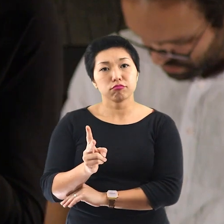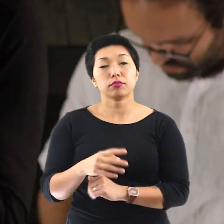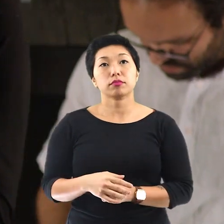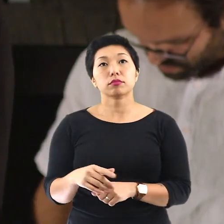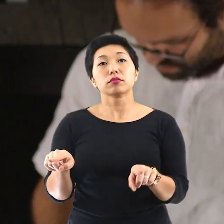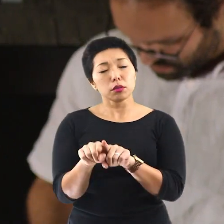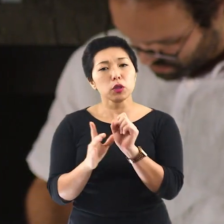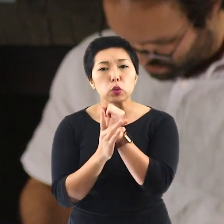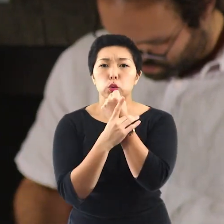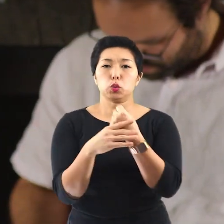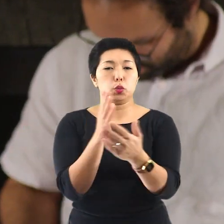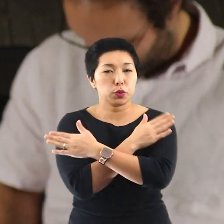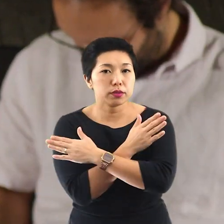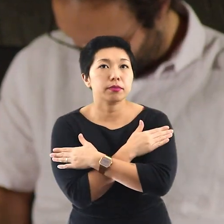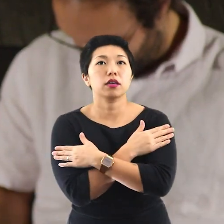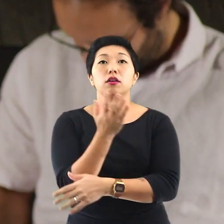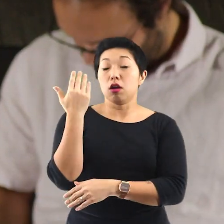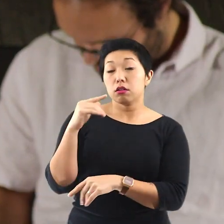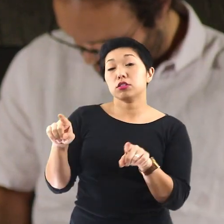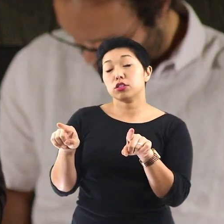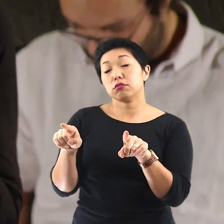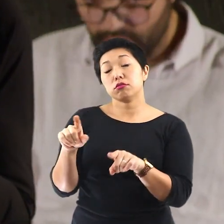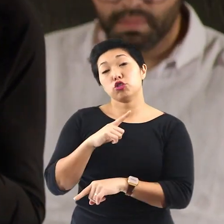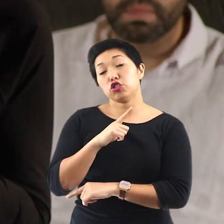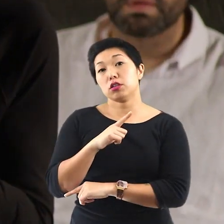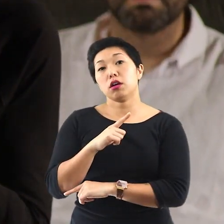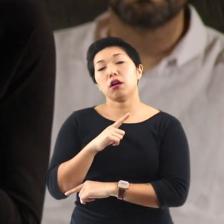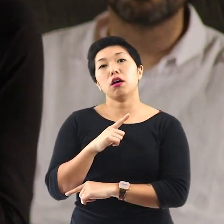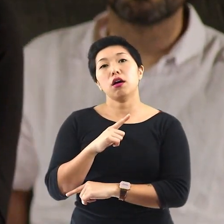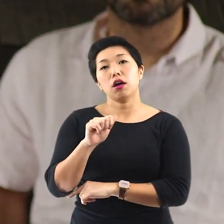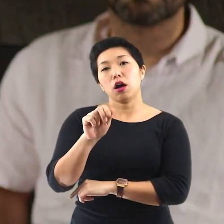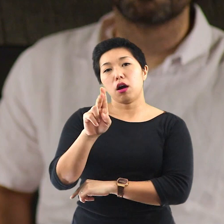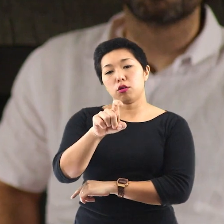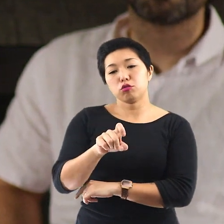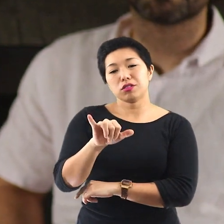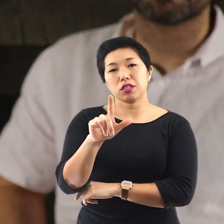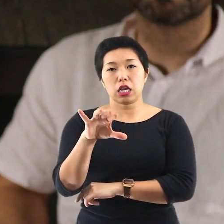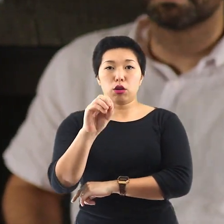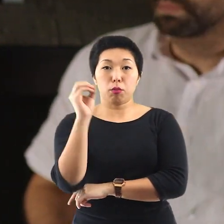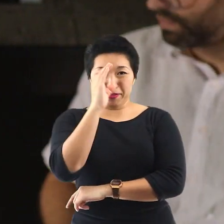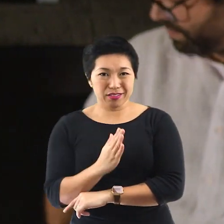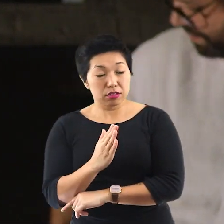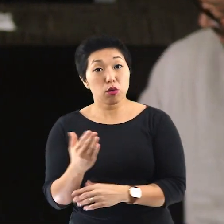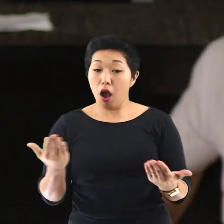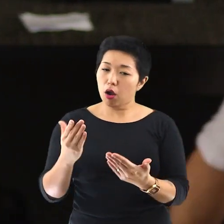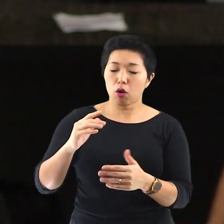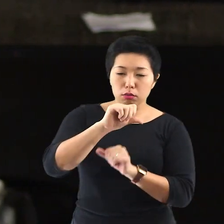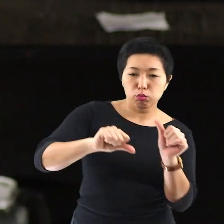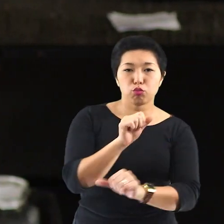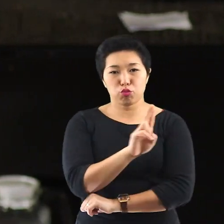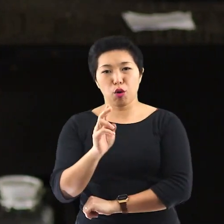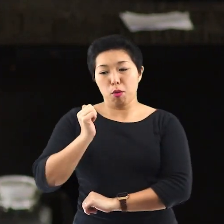continuada, o seguro-desemprego, tínhamos o Auxílio Brasil, agora temos o Bolsa Família. O